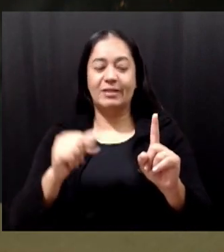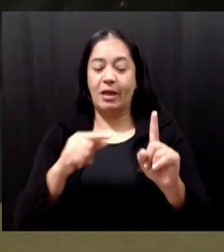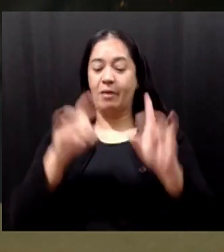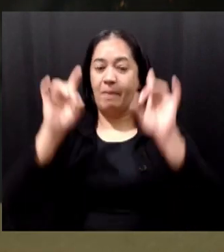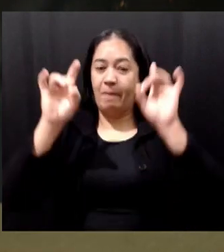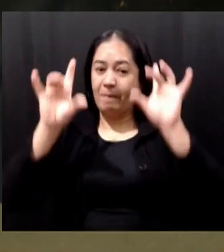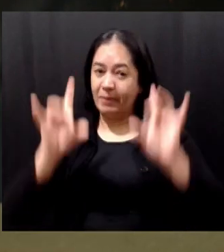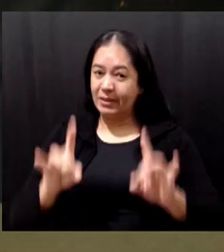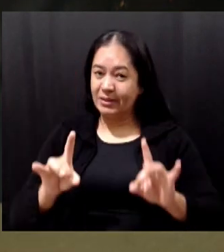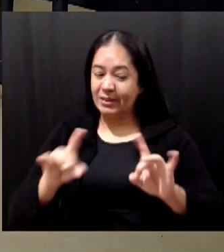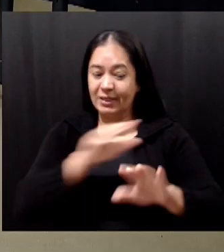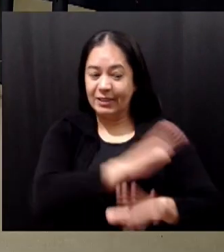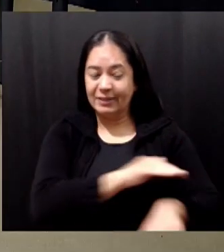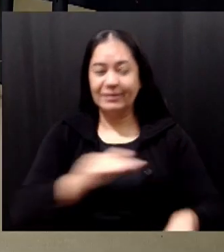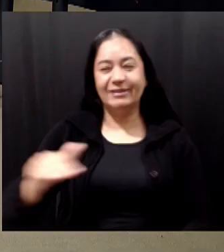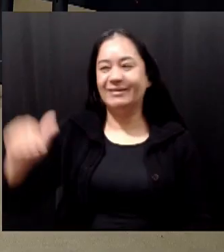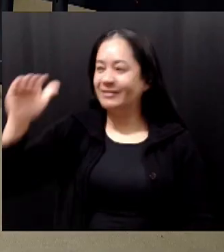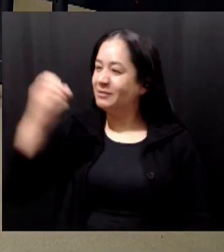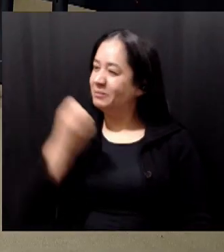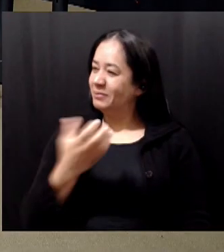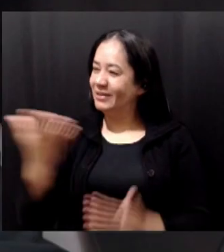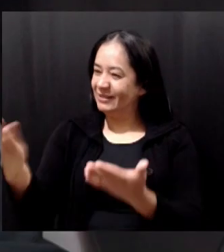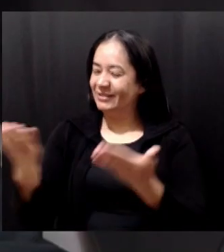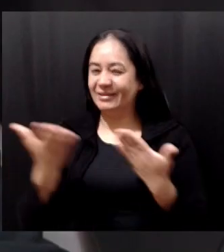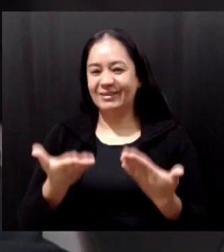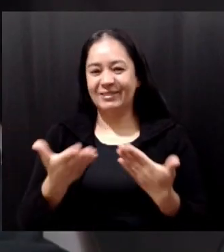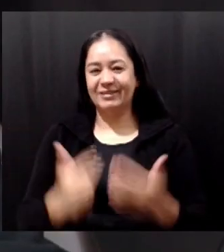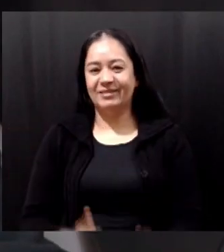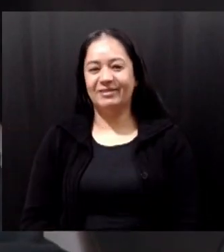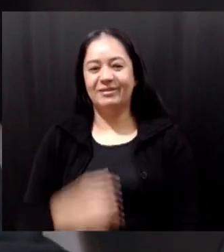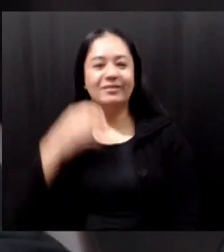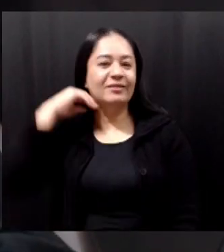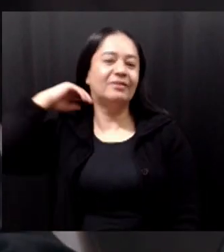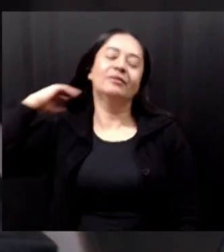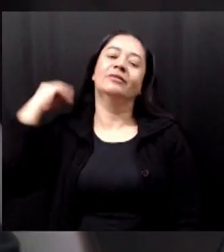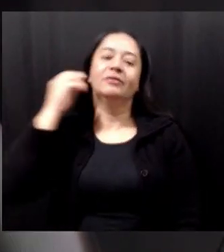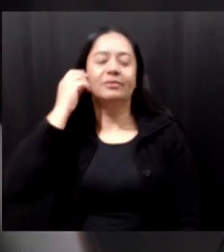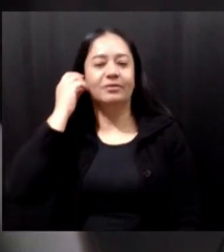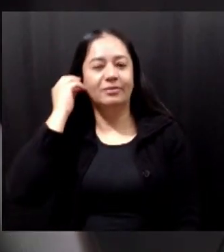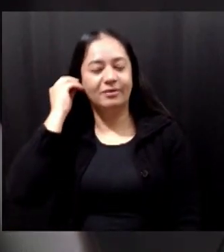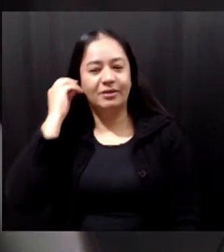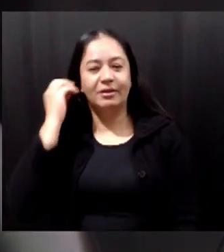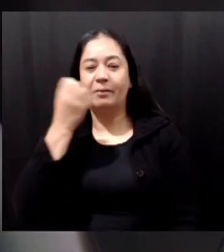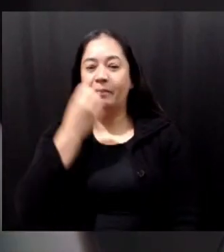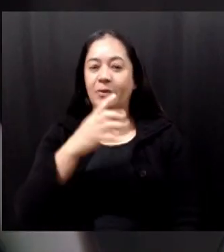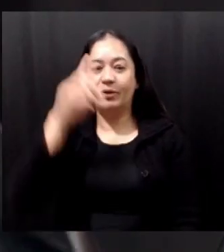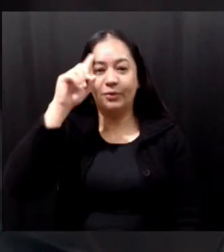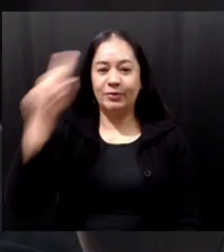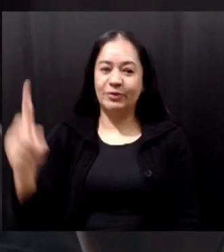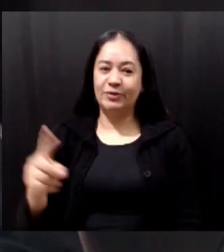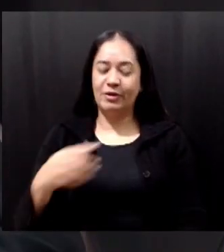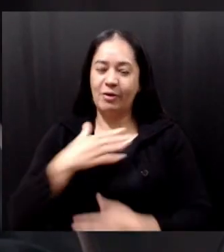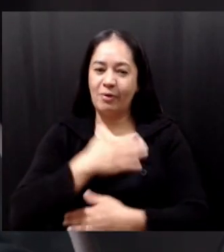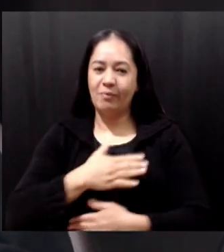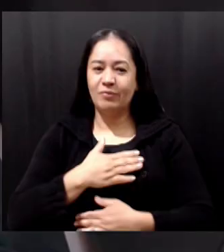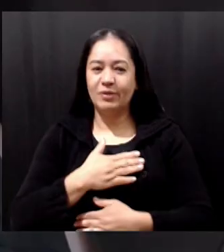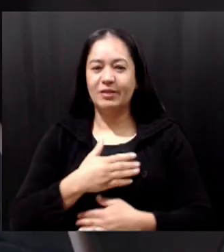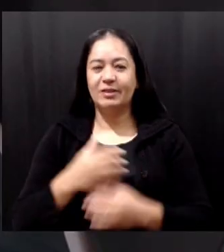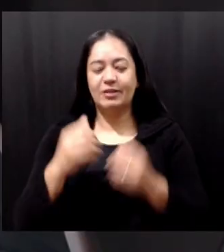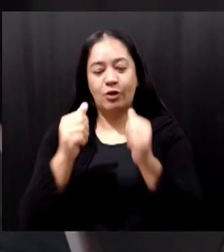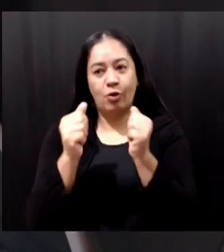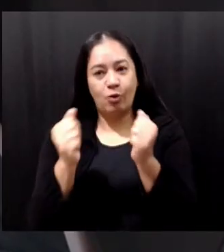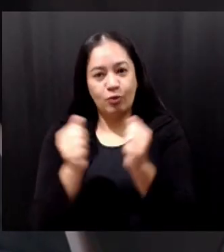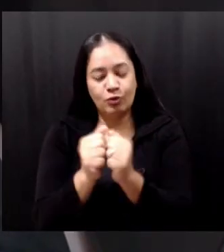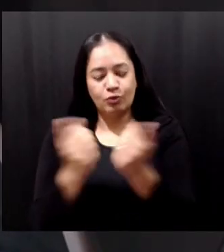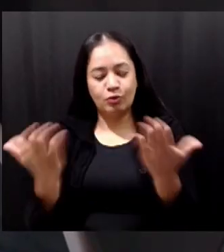adultos. Seja bem-vinda, bom dia. Bom dia, Rúbia, bom dia, pessoal. É um prazer poder falar de um tema que se faz tão presente